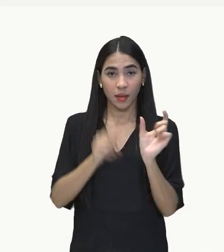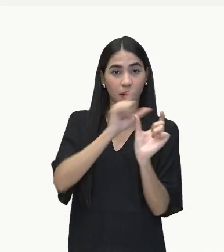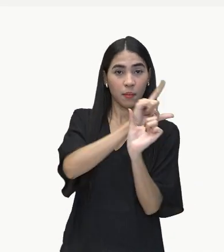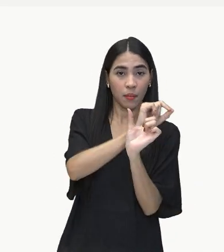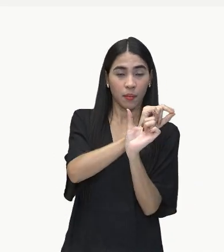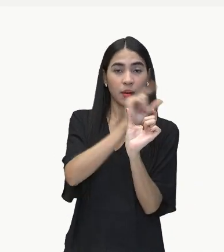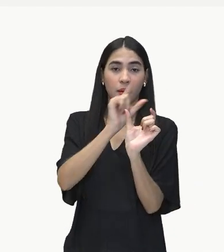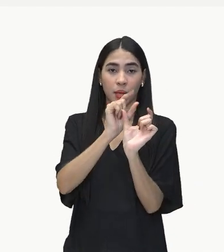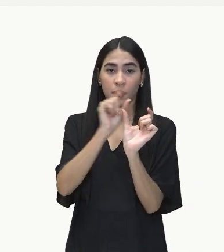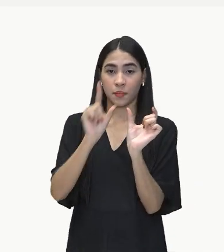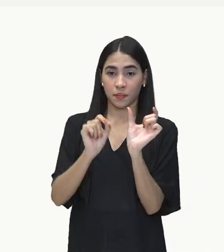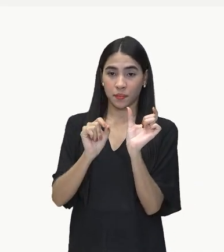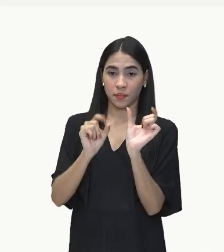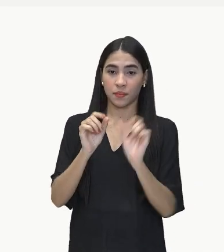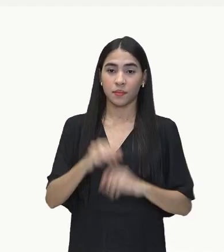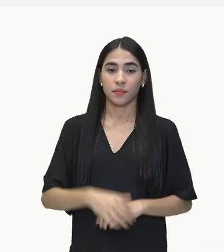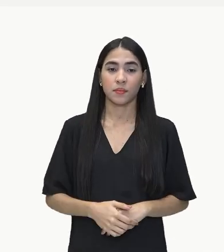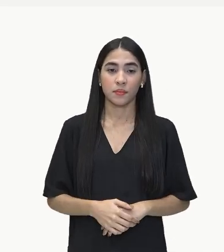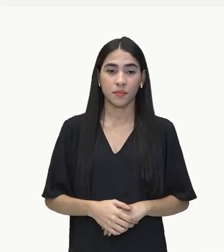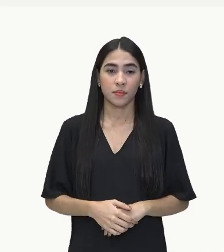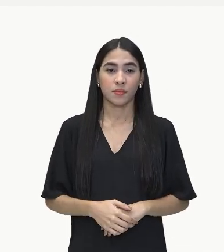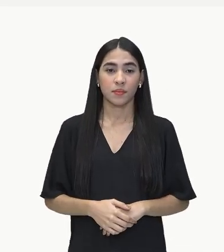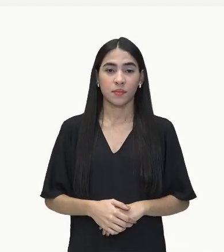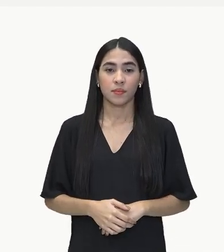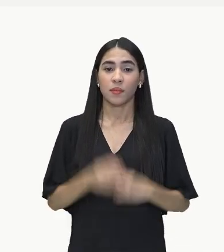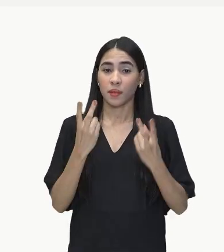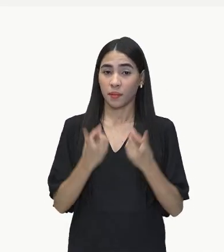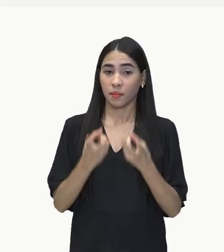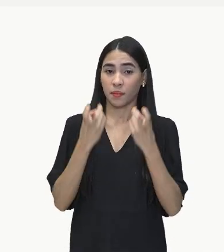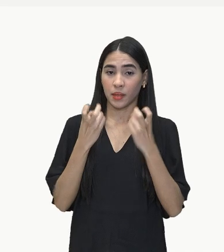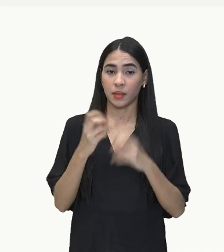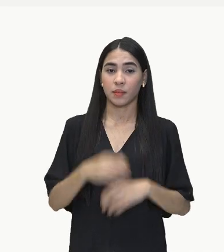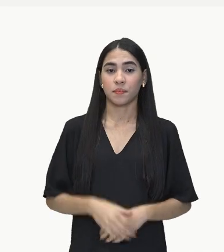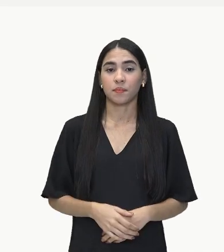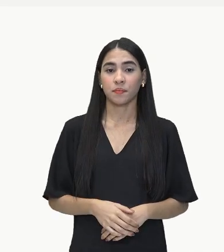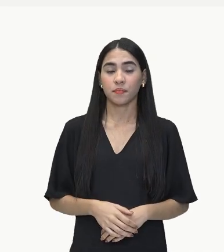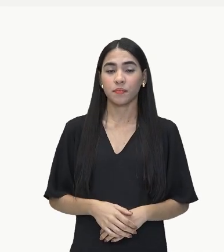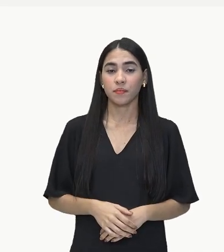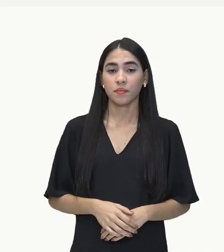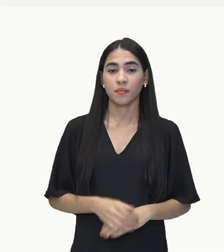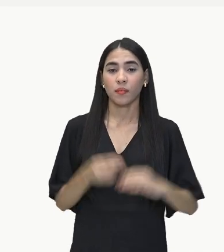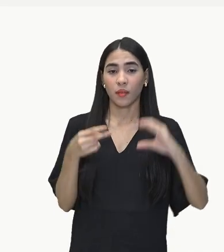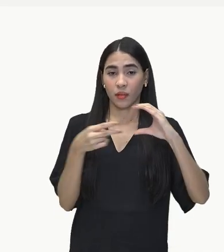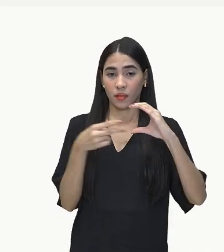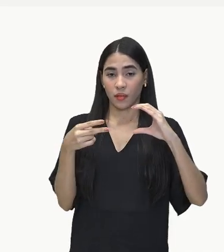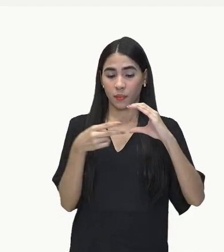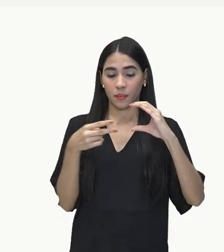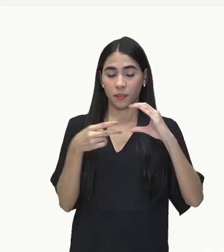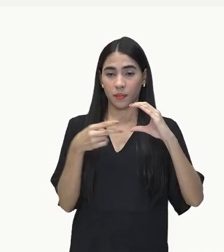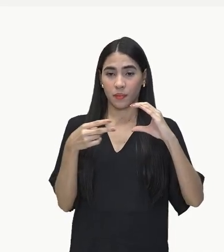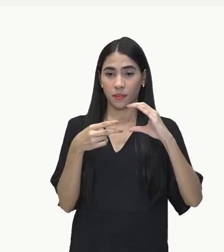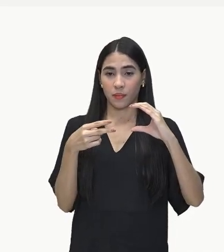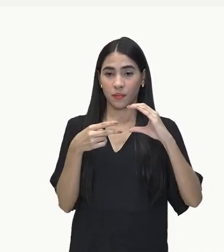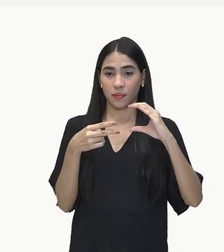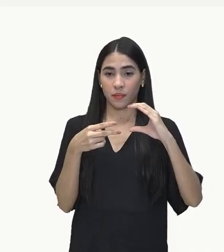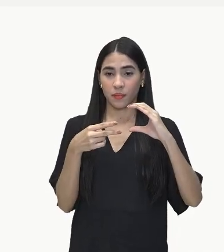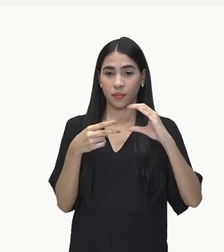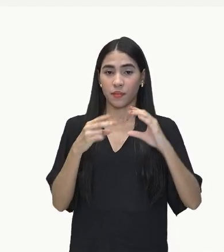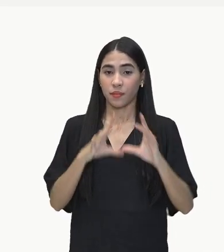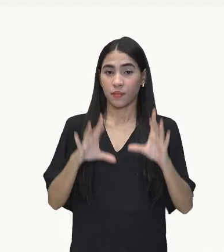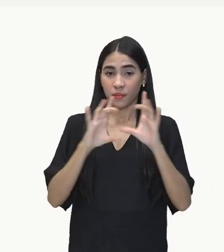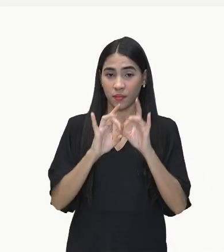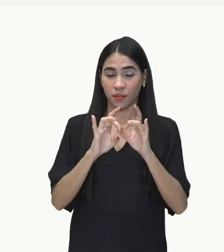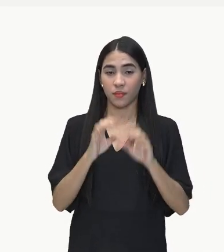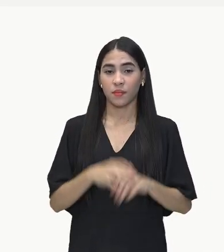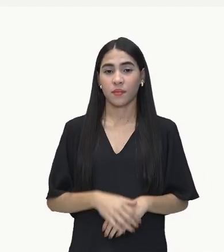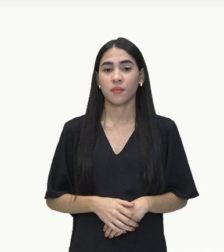verdade? Aqui, ó, observem que eu tenho uma ligação dupla, né?